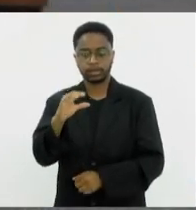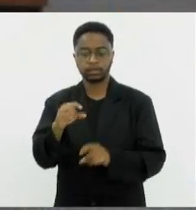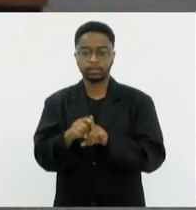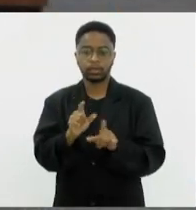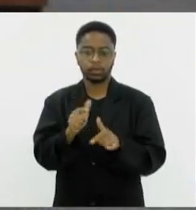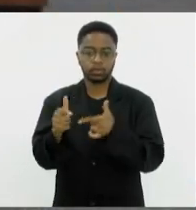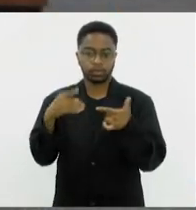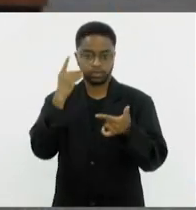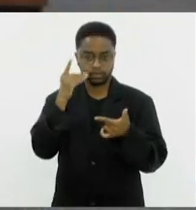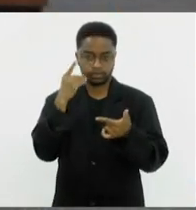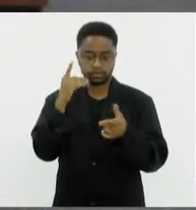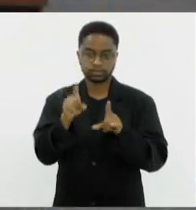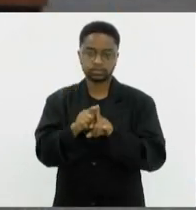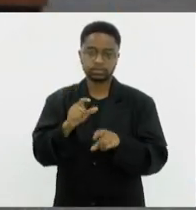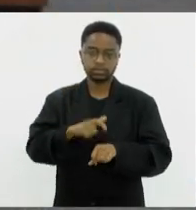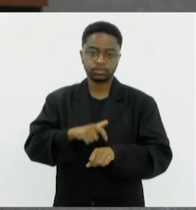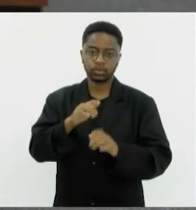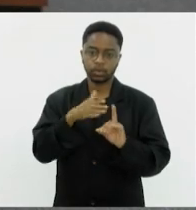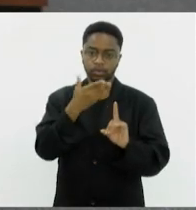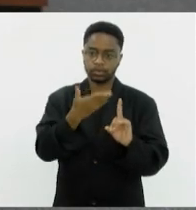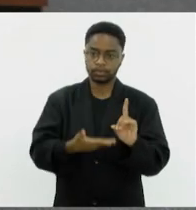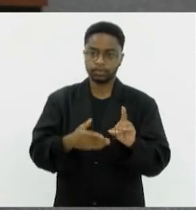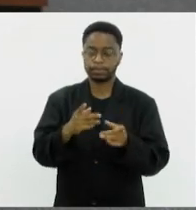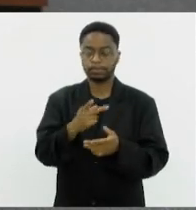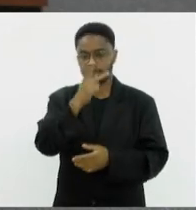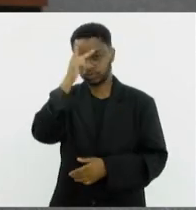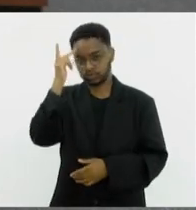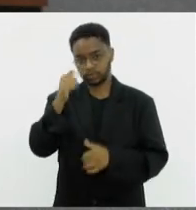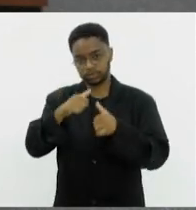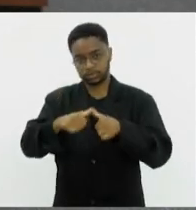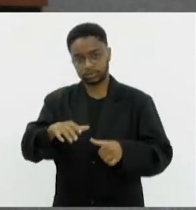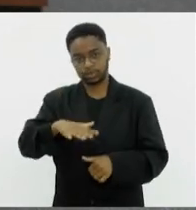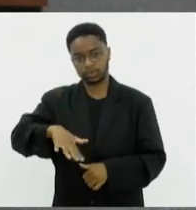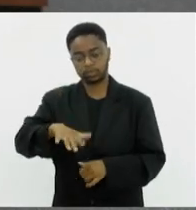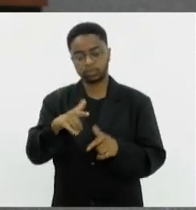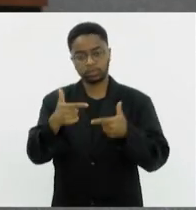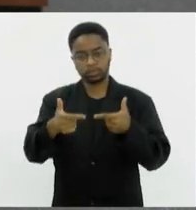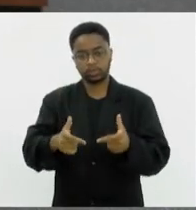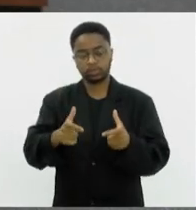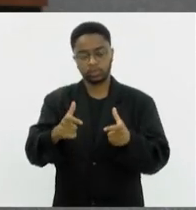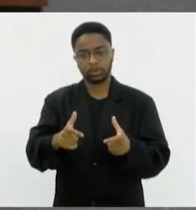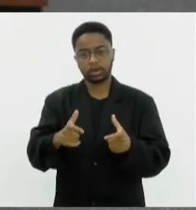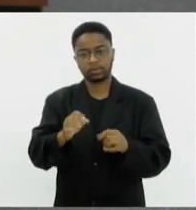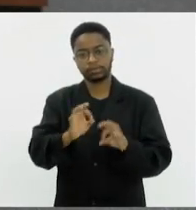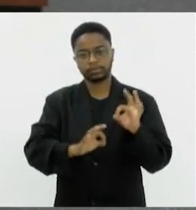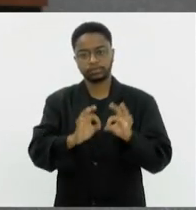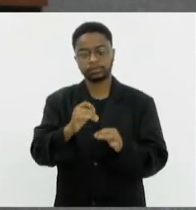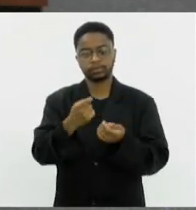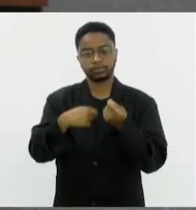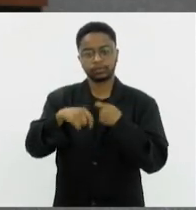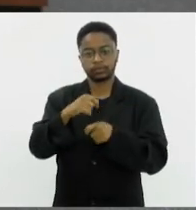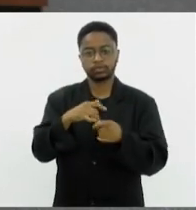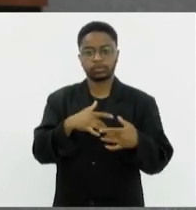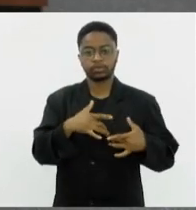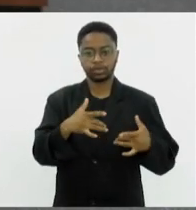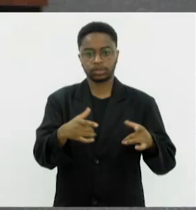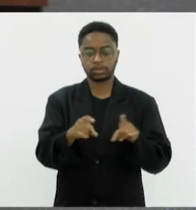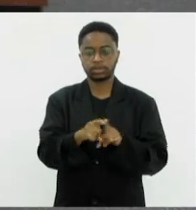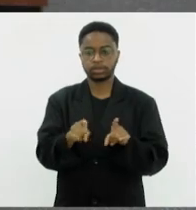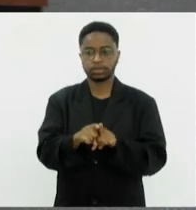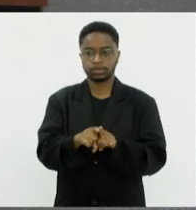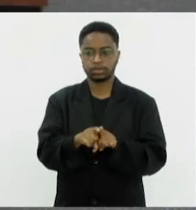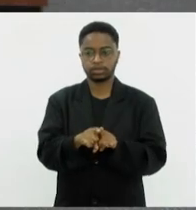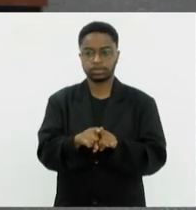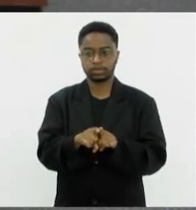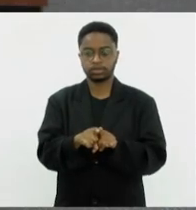é um momento de homenagear quem está no território, quem está lutando, construindo a economia solidária e também de fazer com